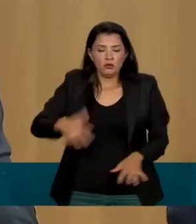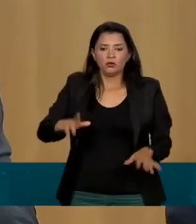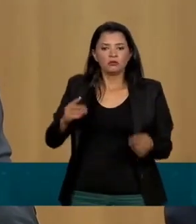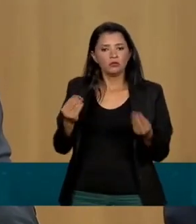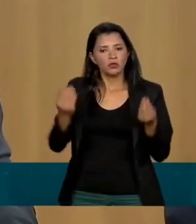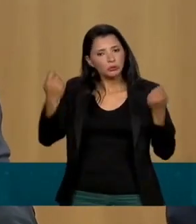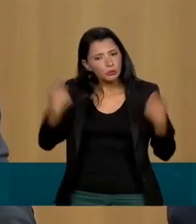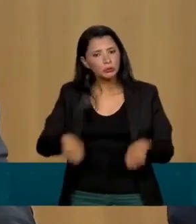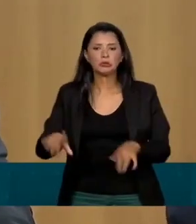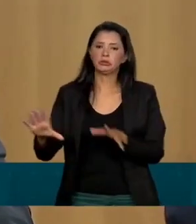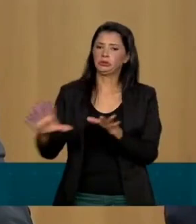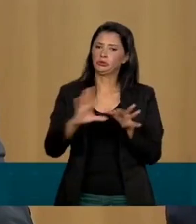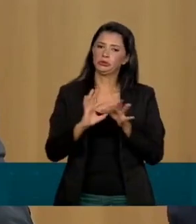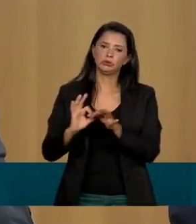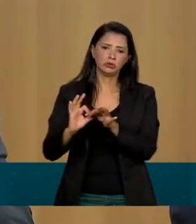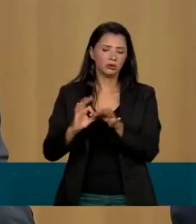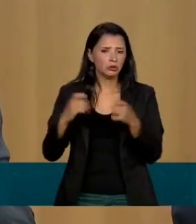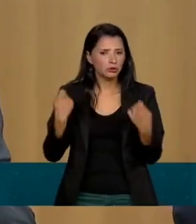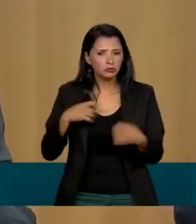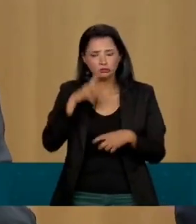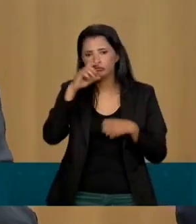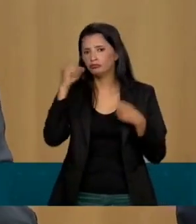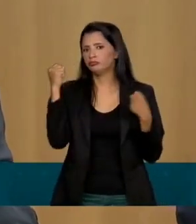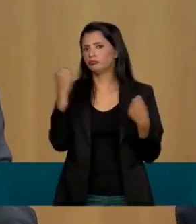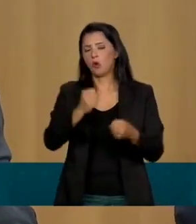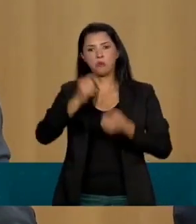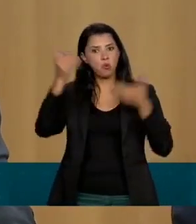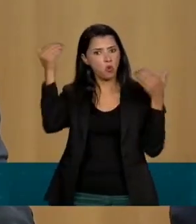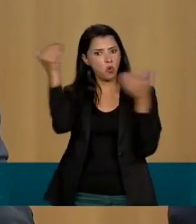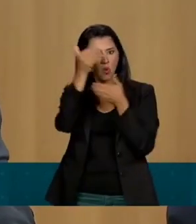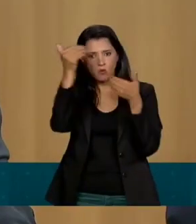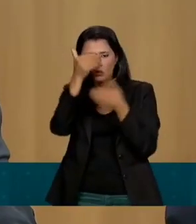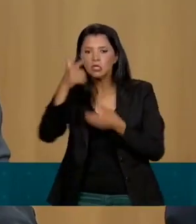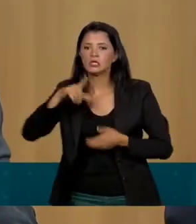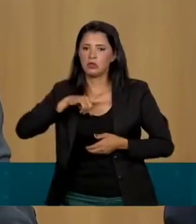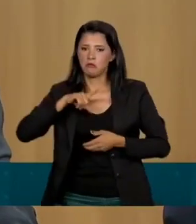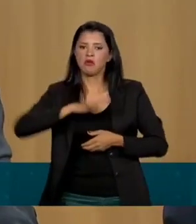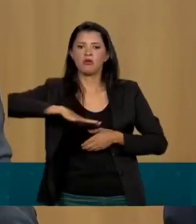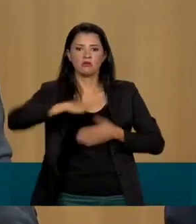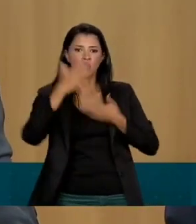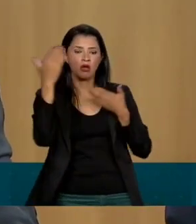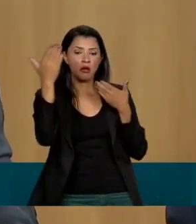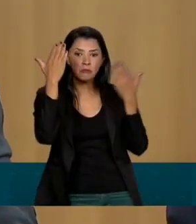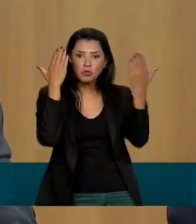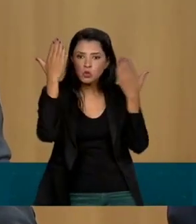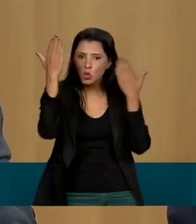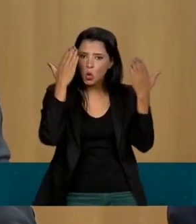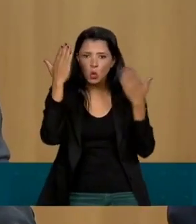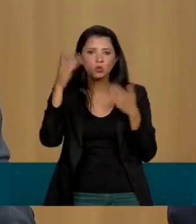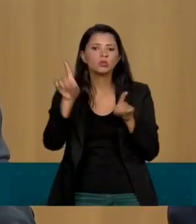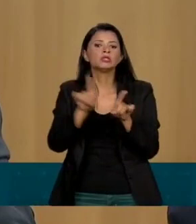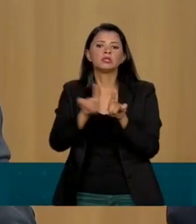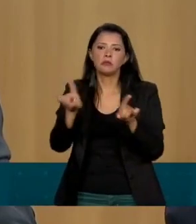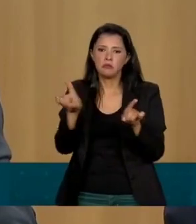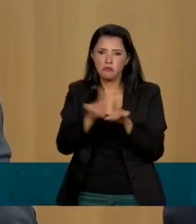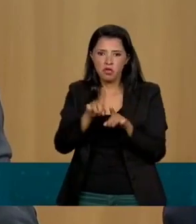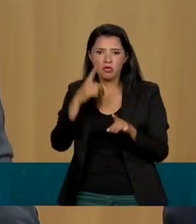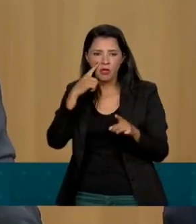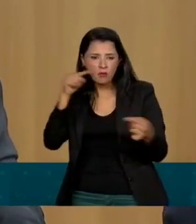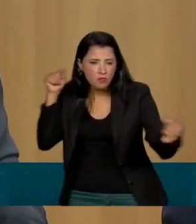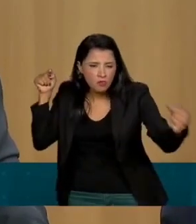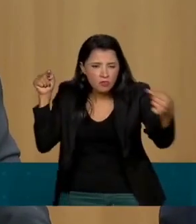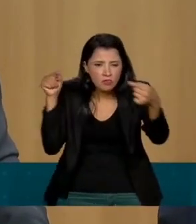precisamos estar unidos e fortes, porque o terrorismo também tem uma dimensão psicológica. O terrorismo visa, de